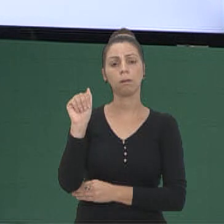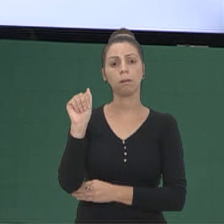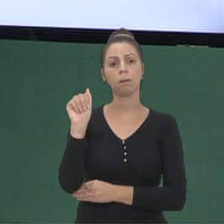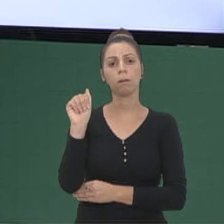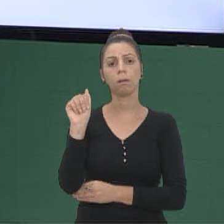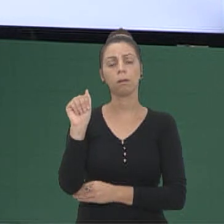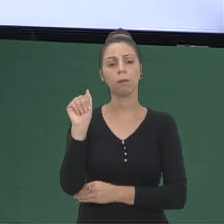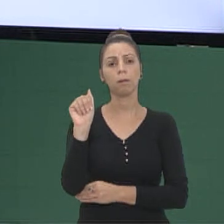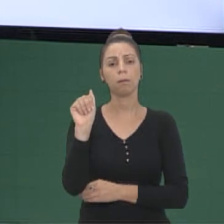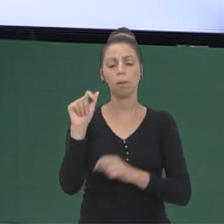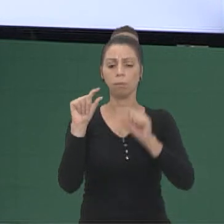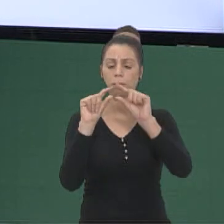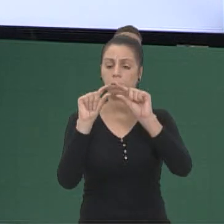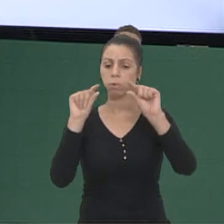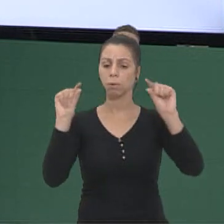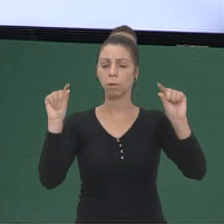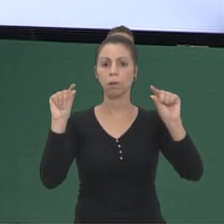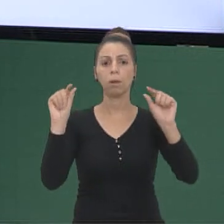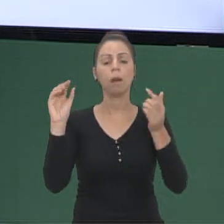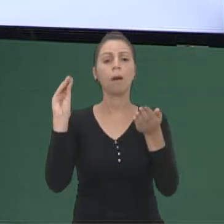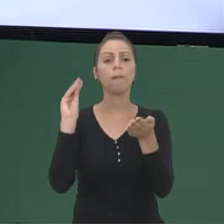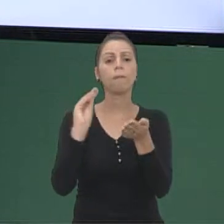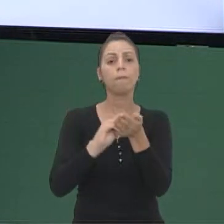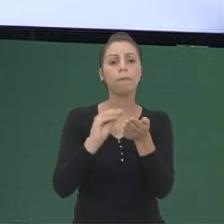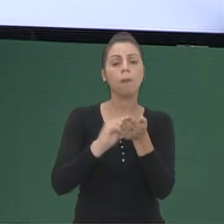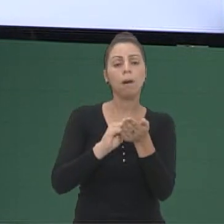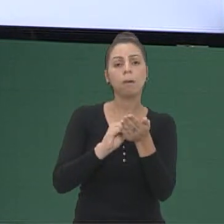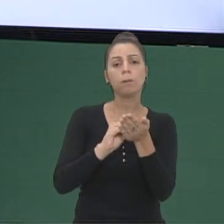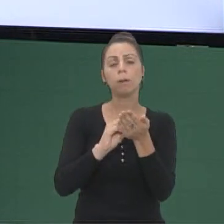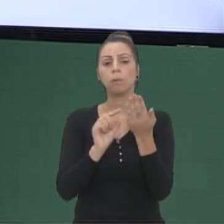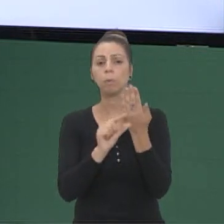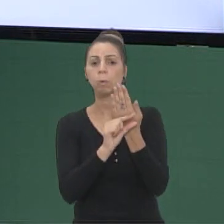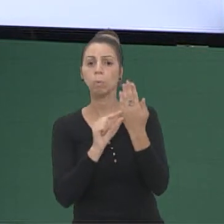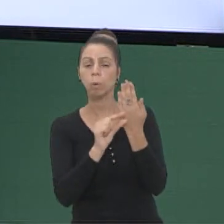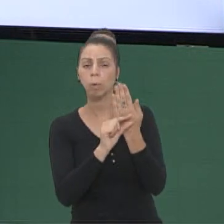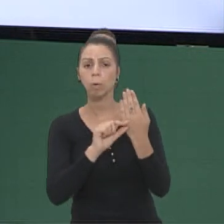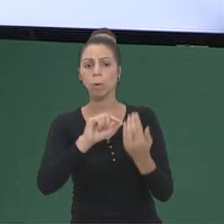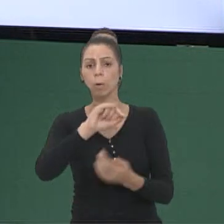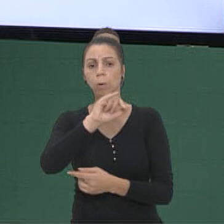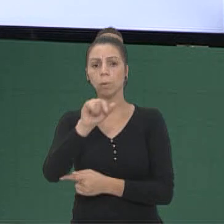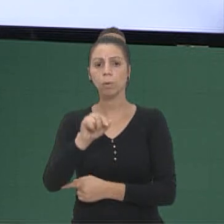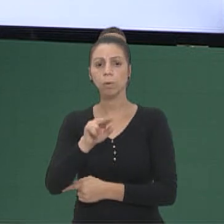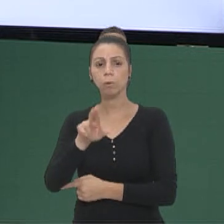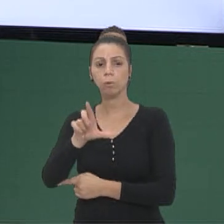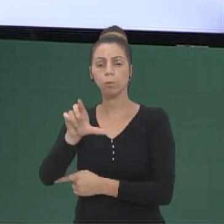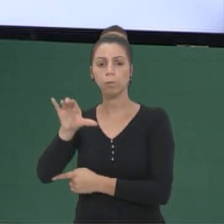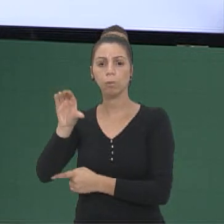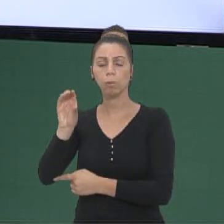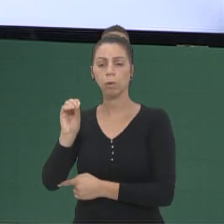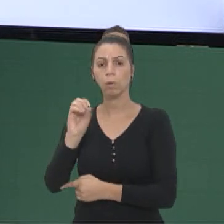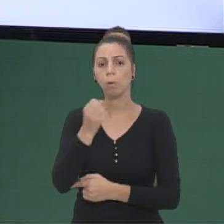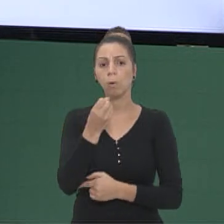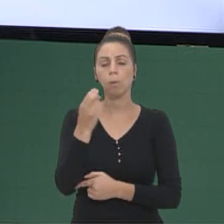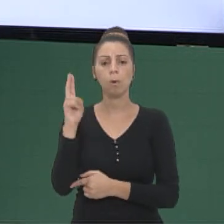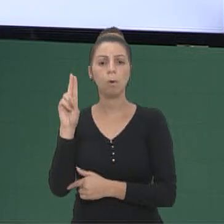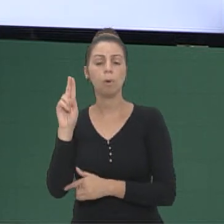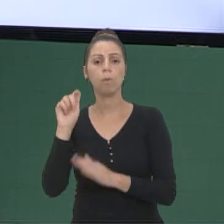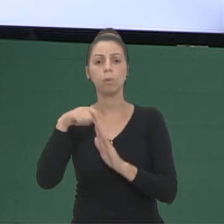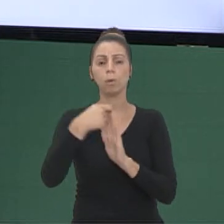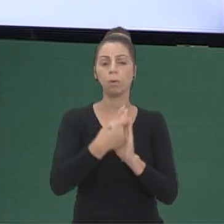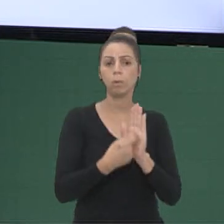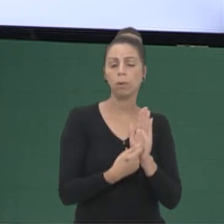essa ideia de que a ausência, seja do autor Júlio Cortázar ou um texto produzido com alguma